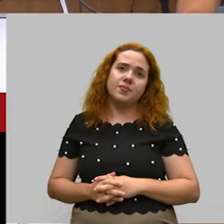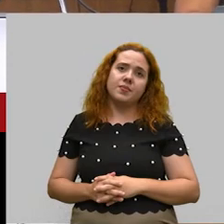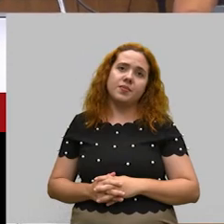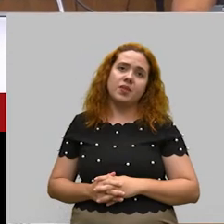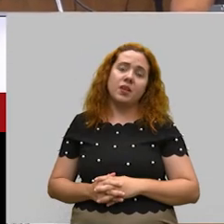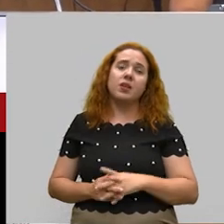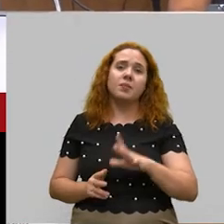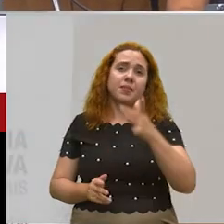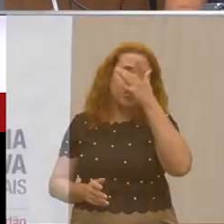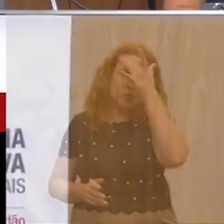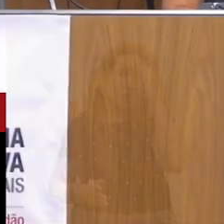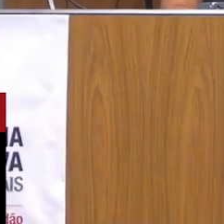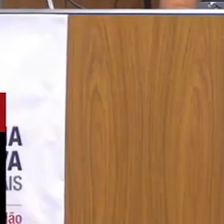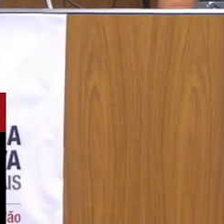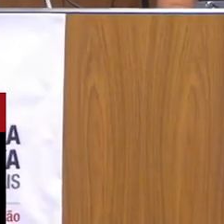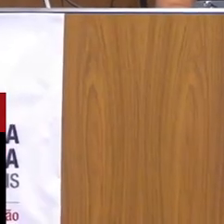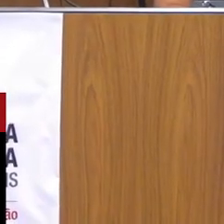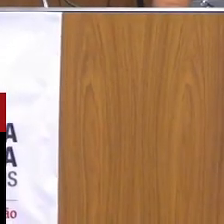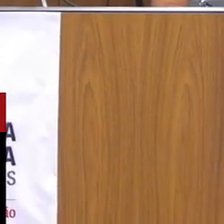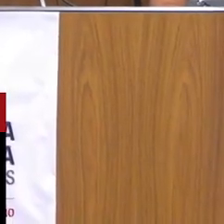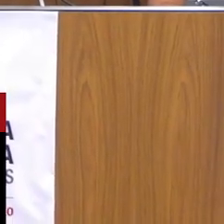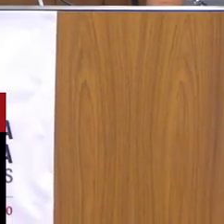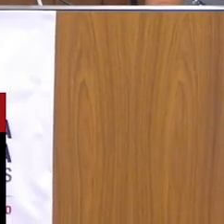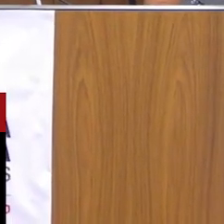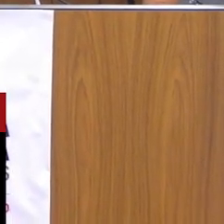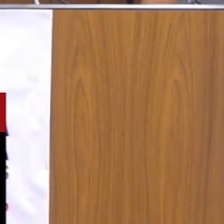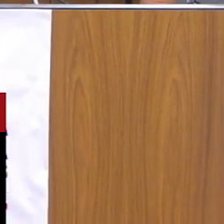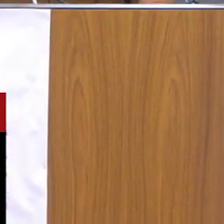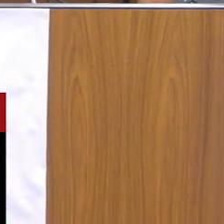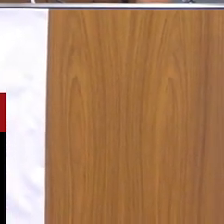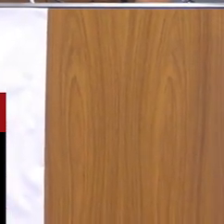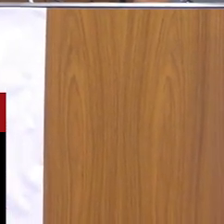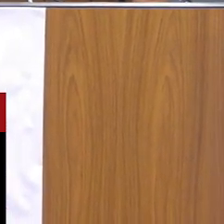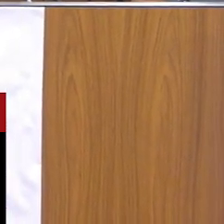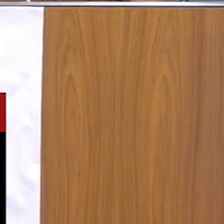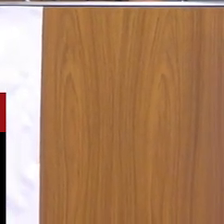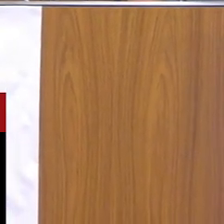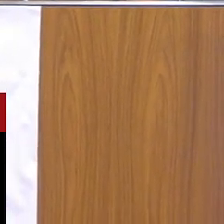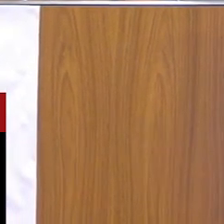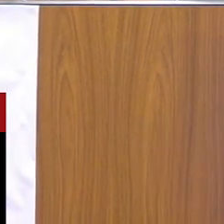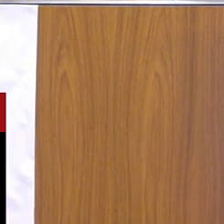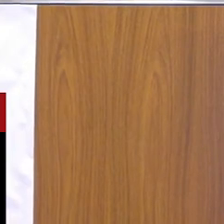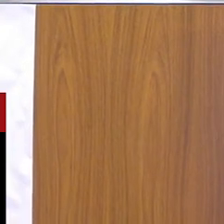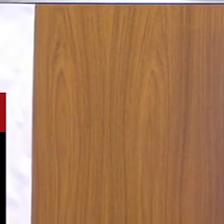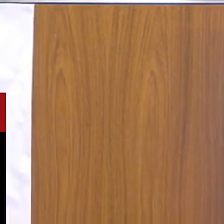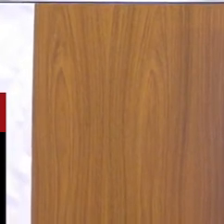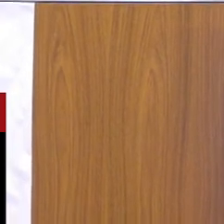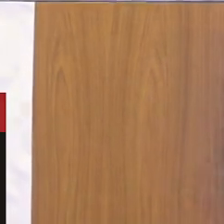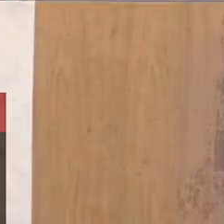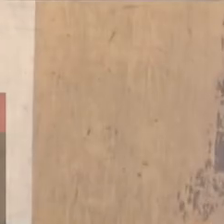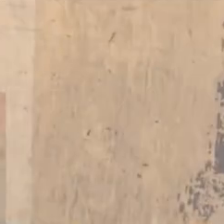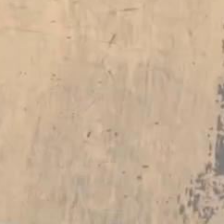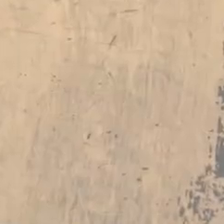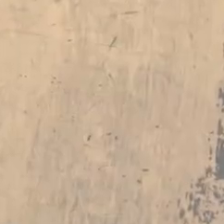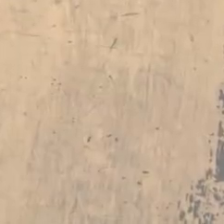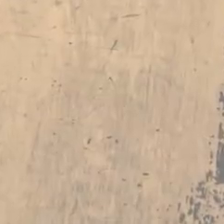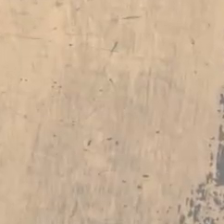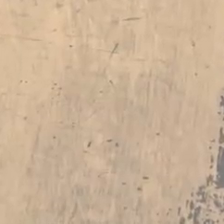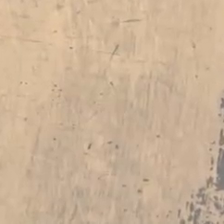gente importante esperando vocês nas escolas nas nas de vocês e encerro os